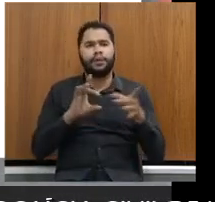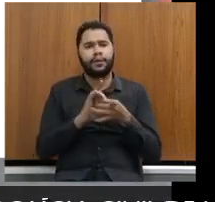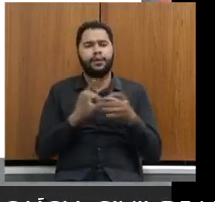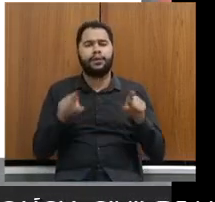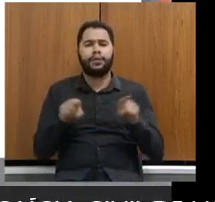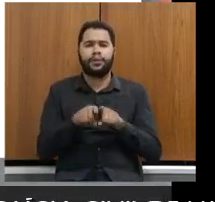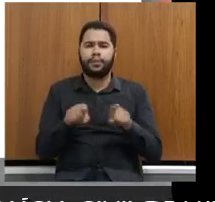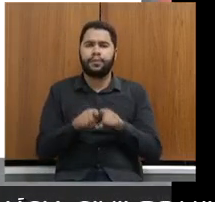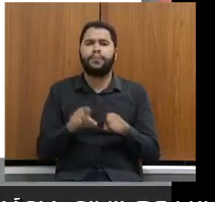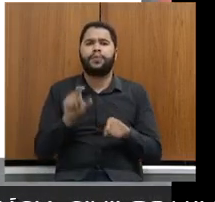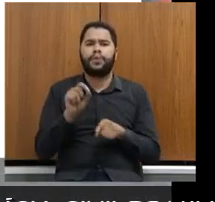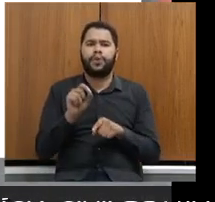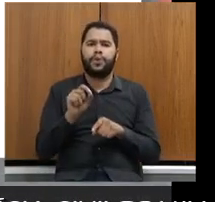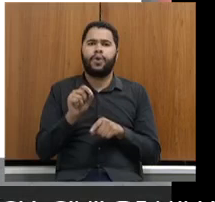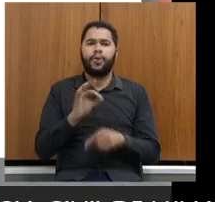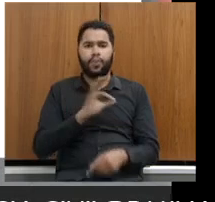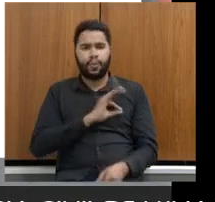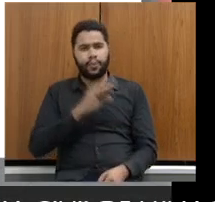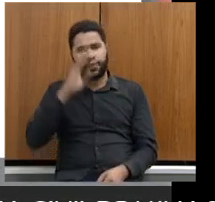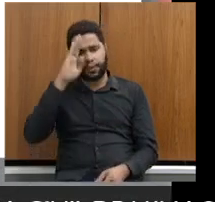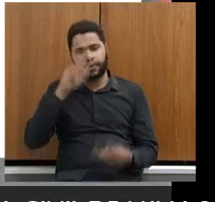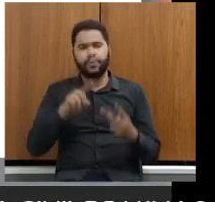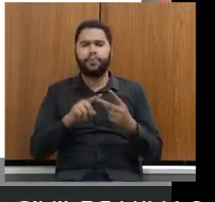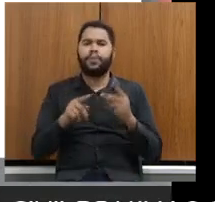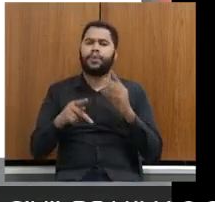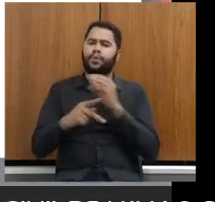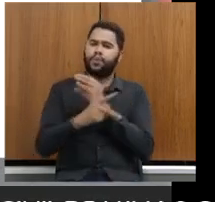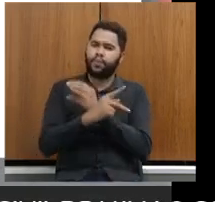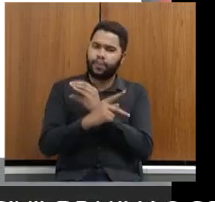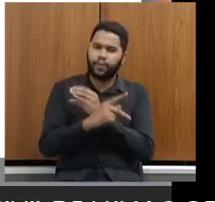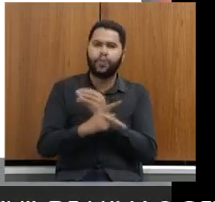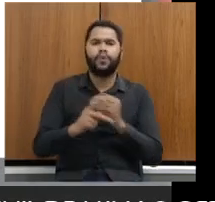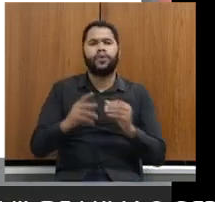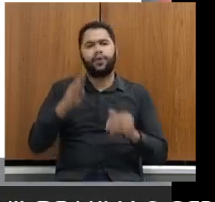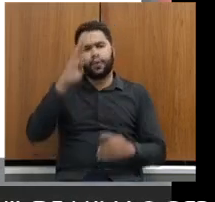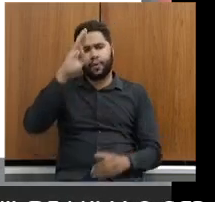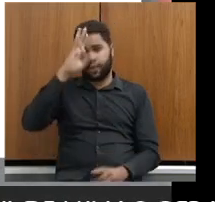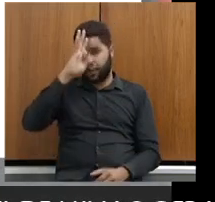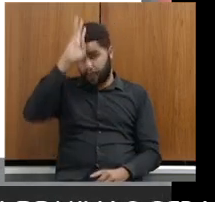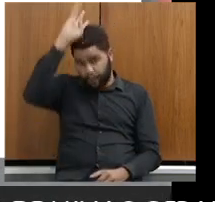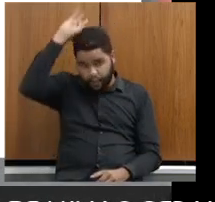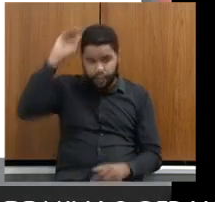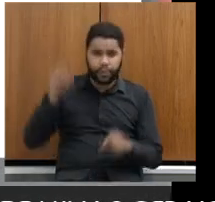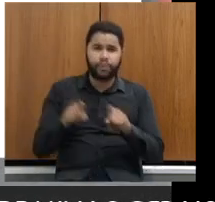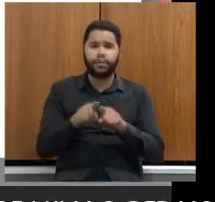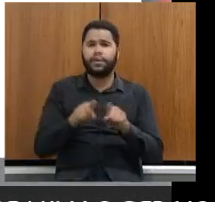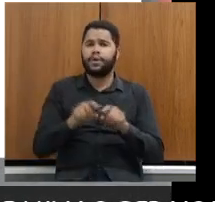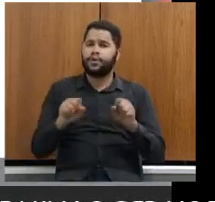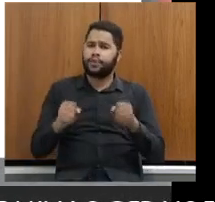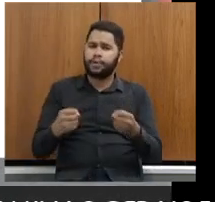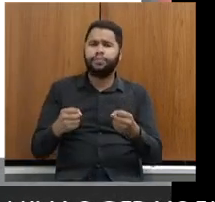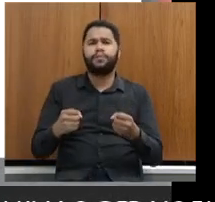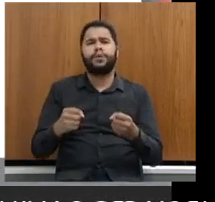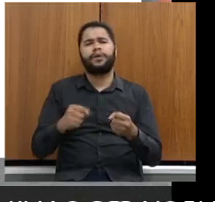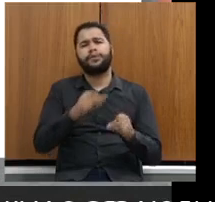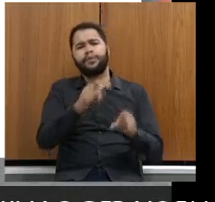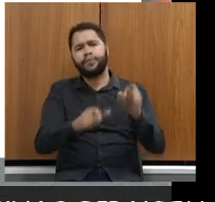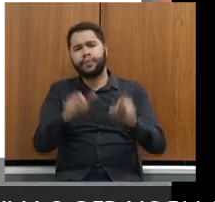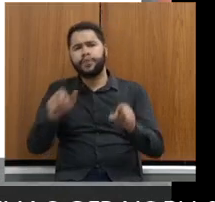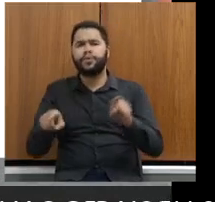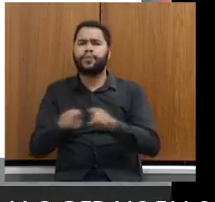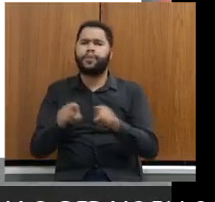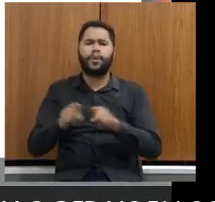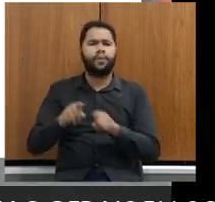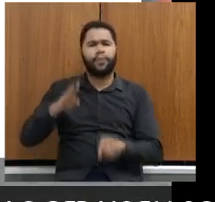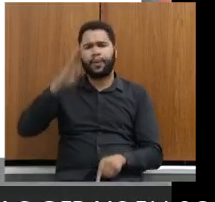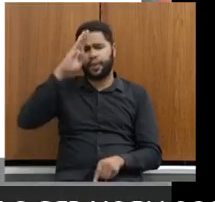não só com a polícia militar polícia civil Corpo de Bombeiros guarda municipal depende socioeducativo Defesa Civil Força Nacional